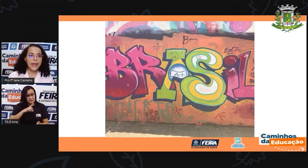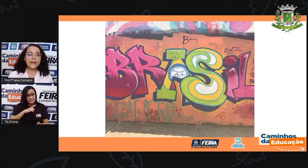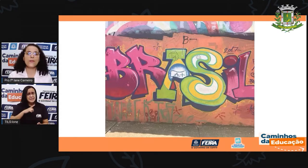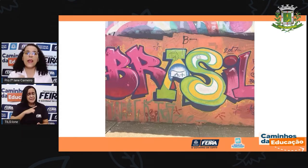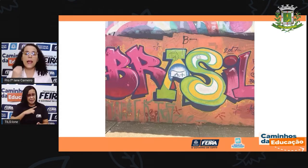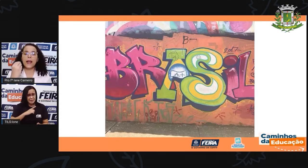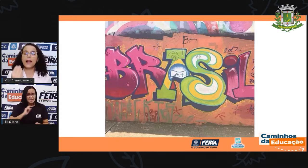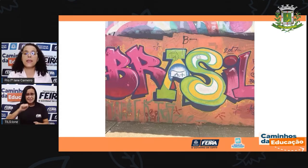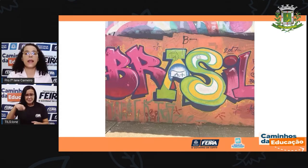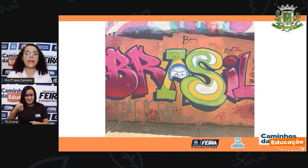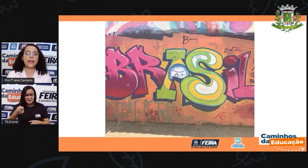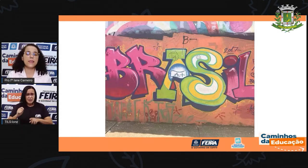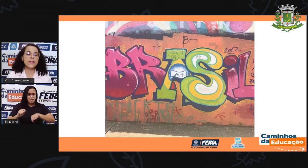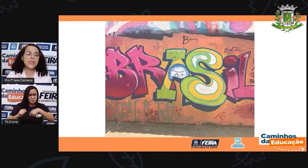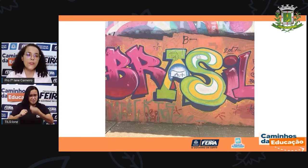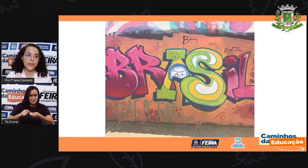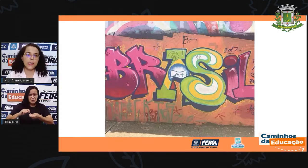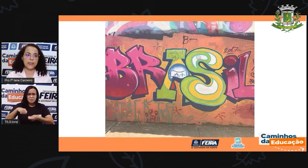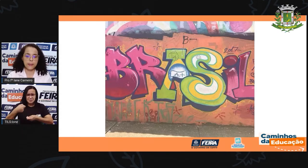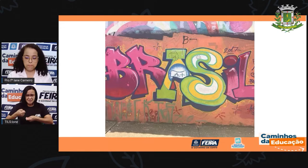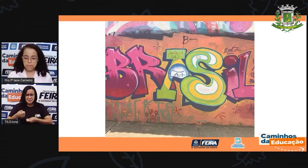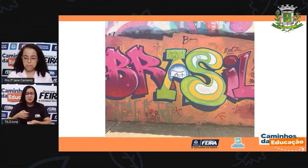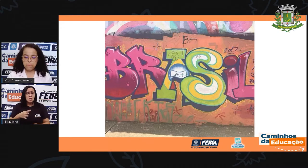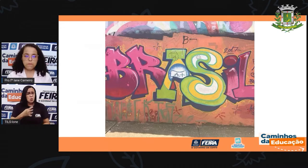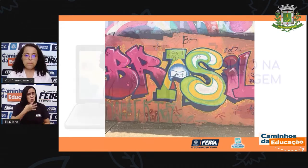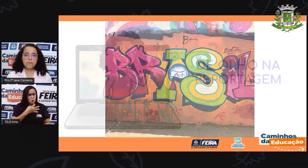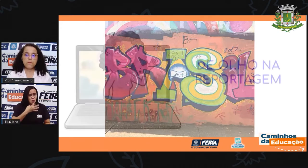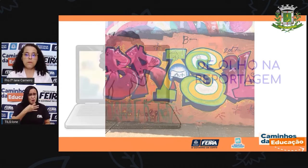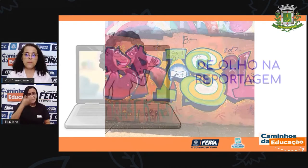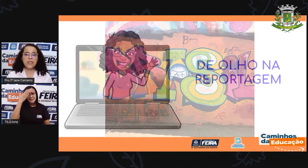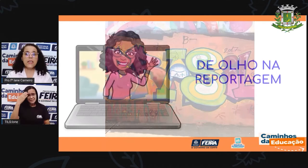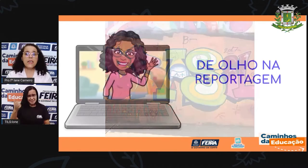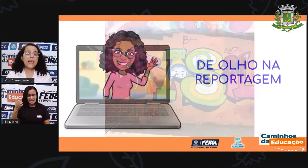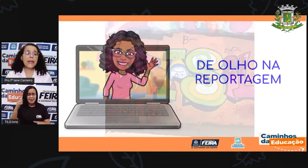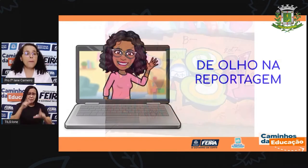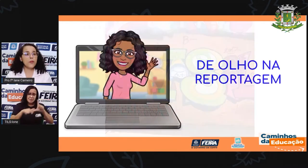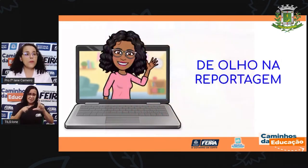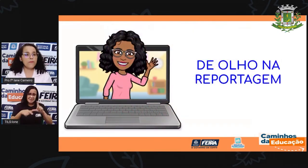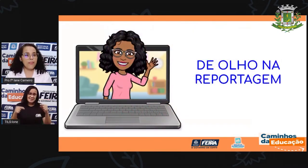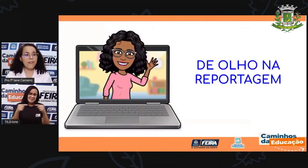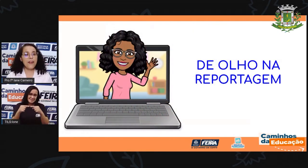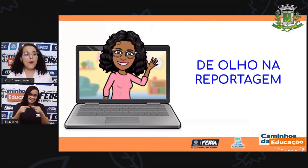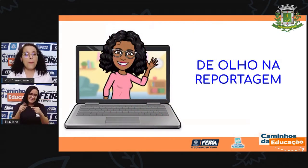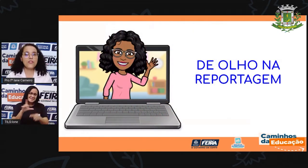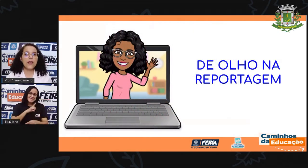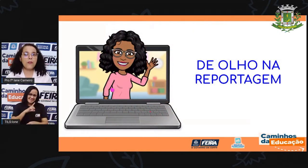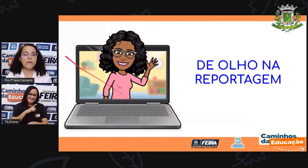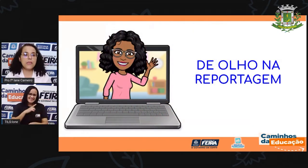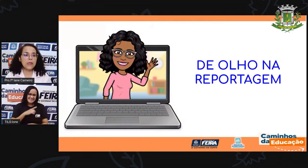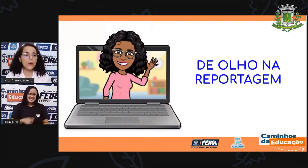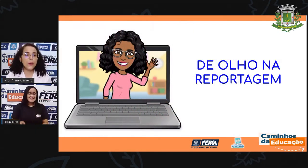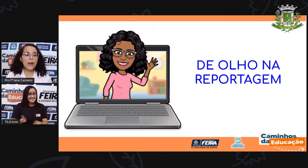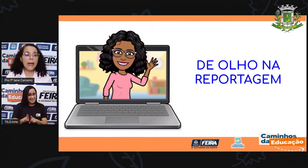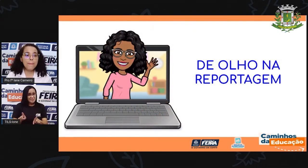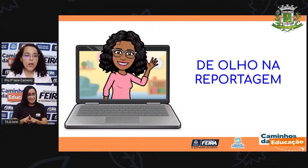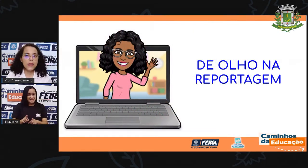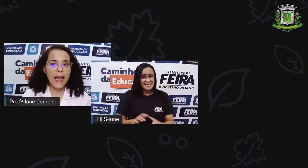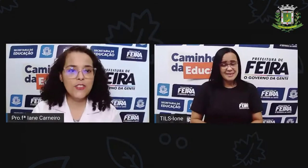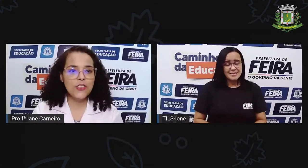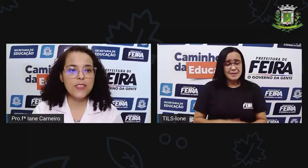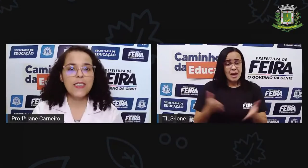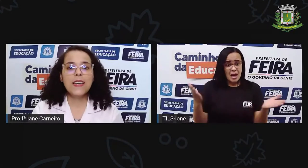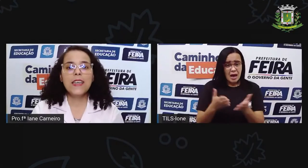aquela letra, o que é aquela letra, cada letra significa, né? E aí, vai compartilhar com vocês agora uma